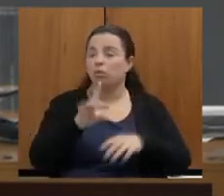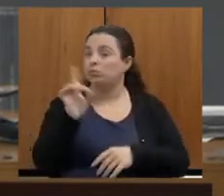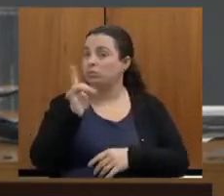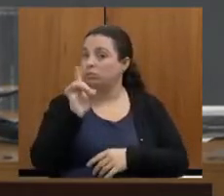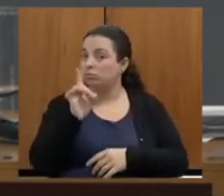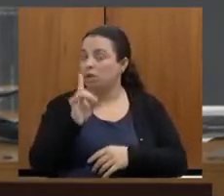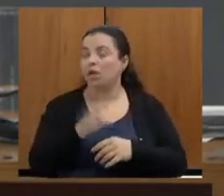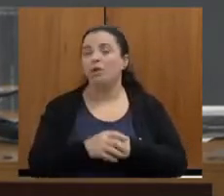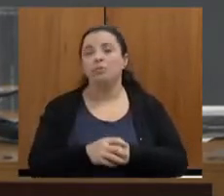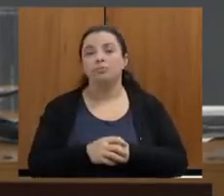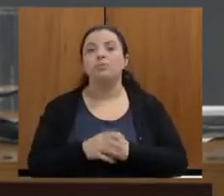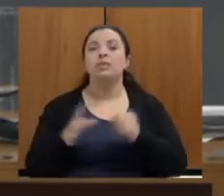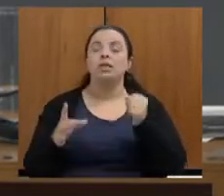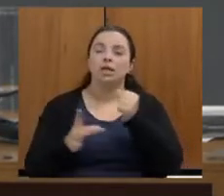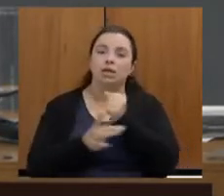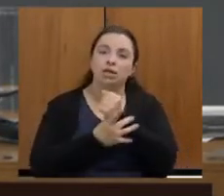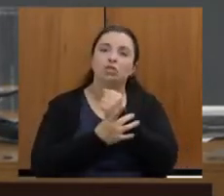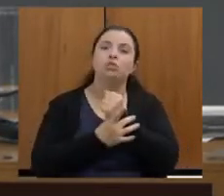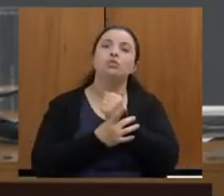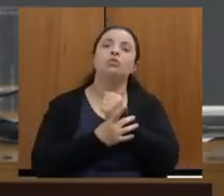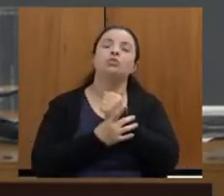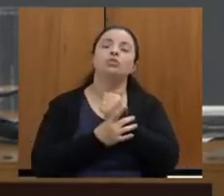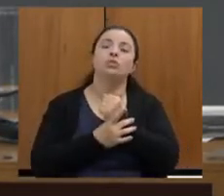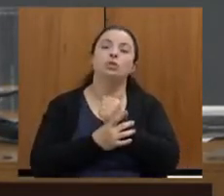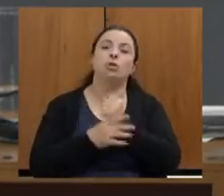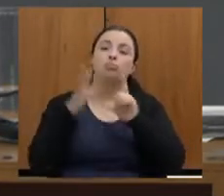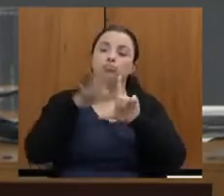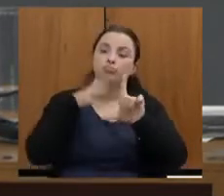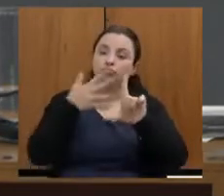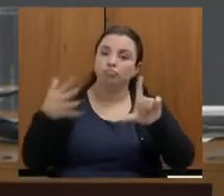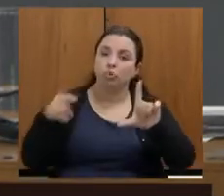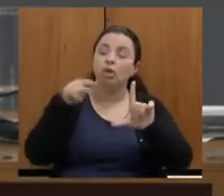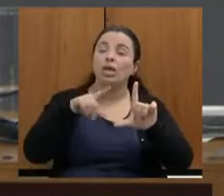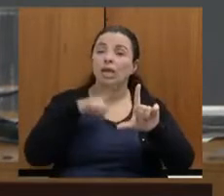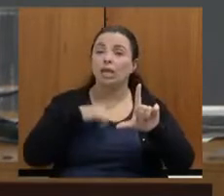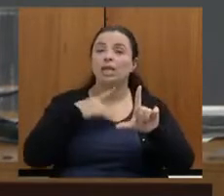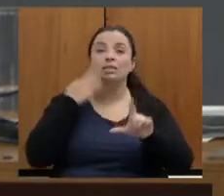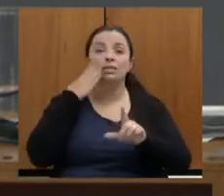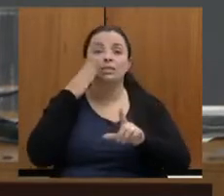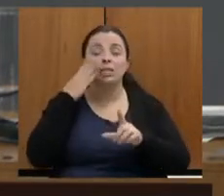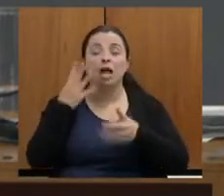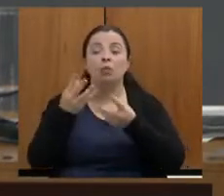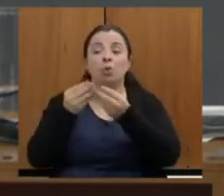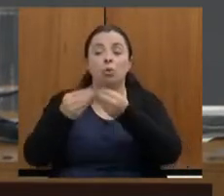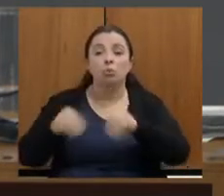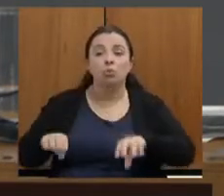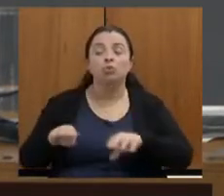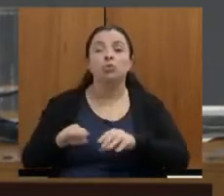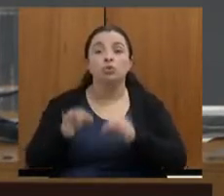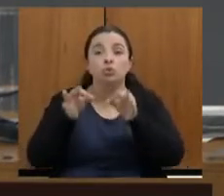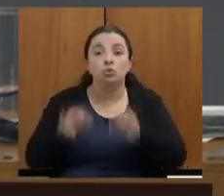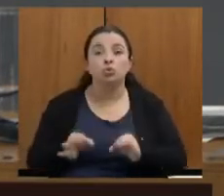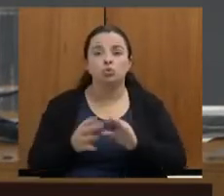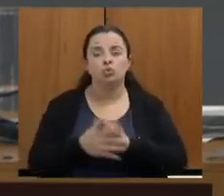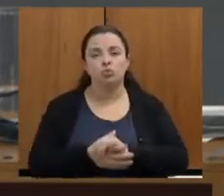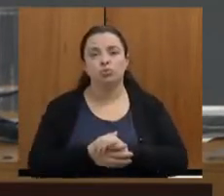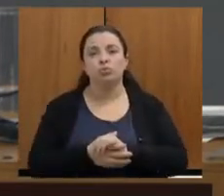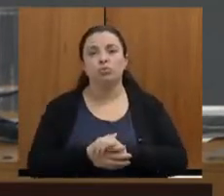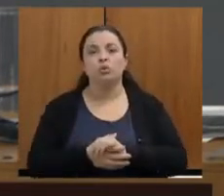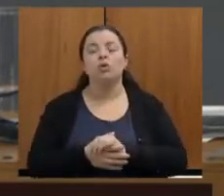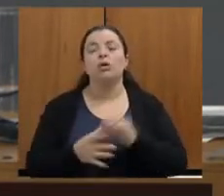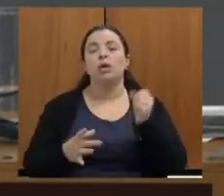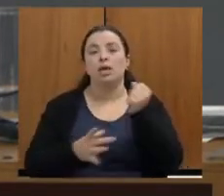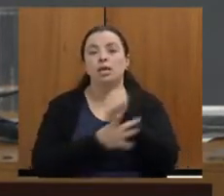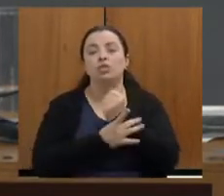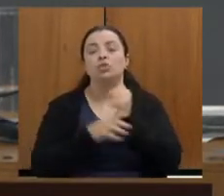garantia elaboração de uma matriz de dando justas aperfeiçoar o novel sistema indenizatório simplificado que não